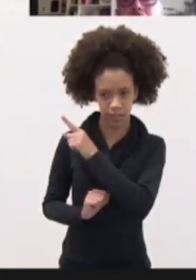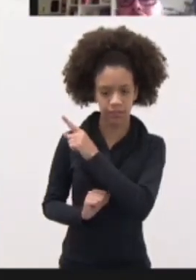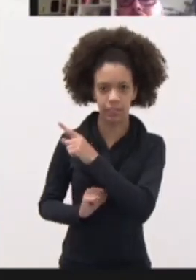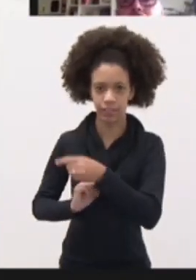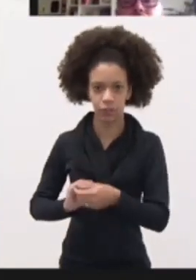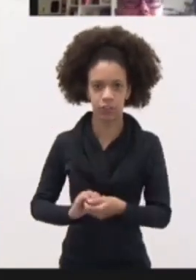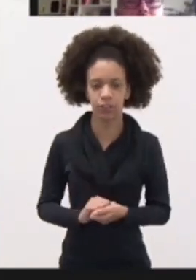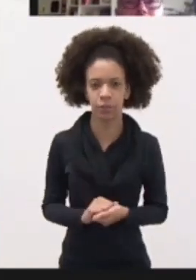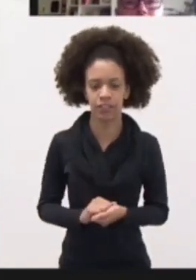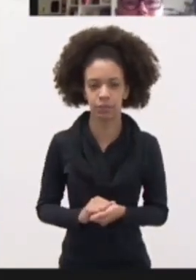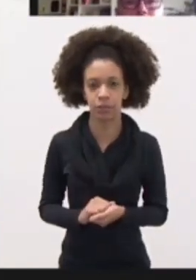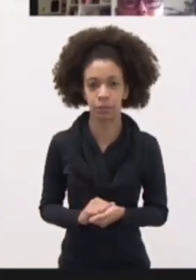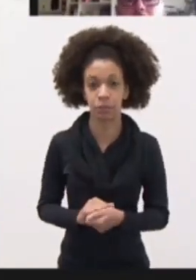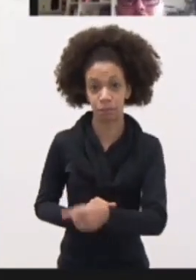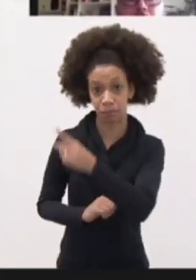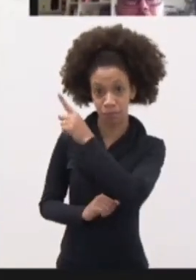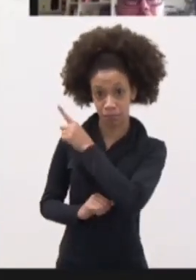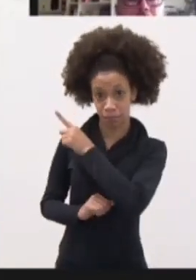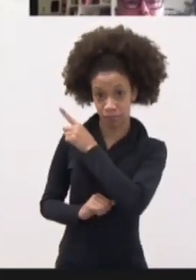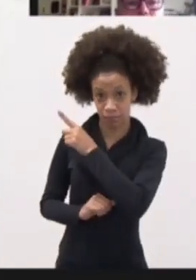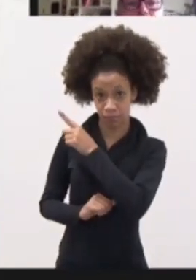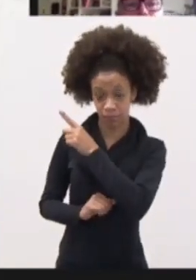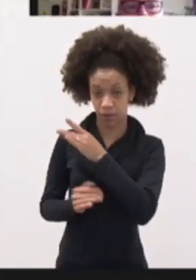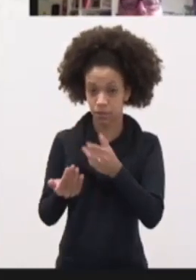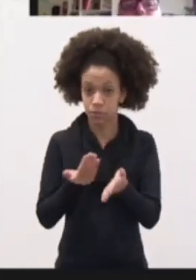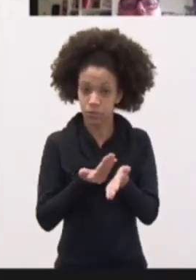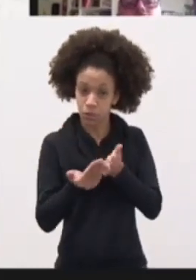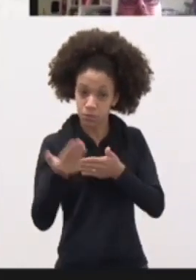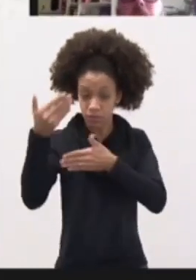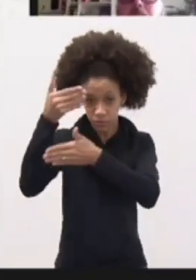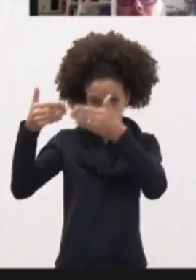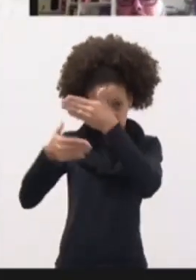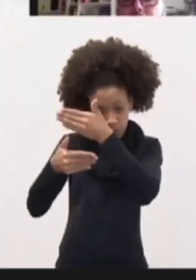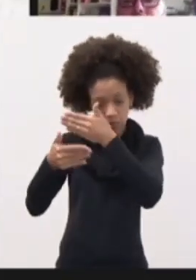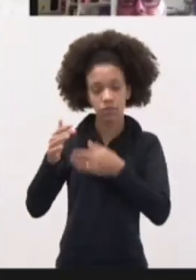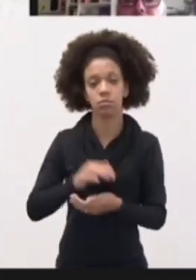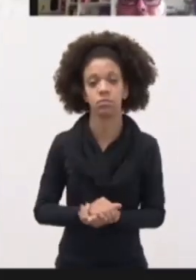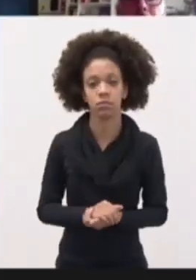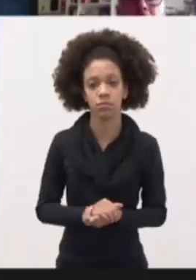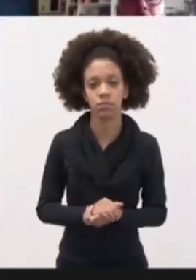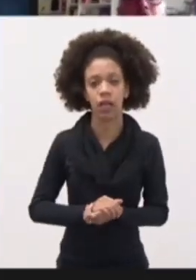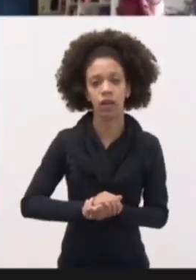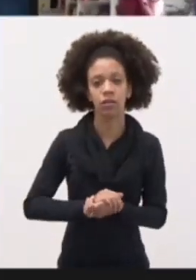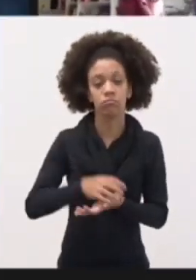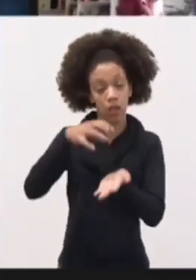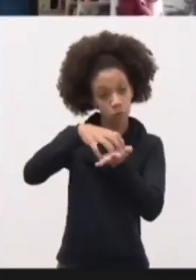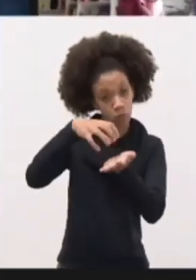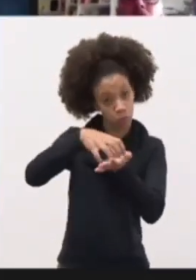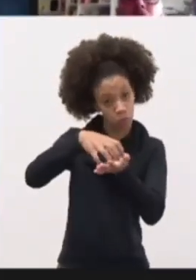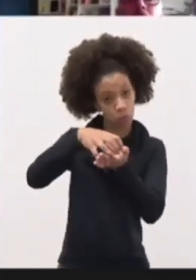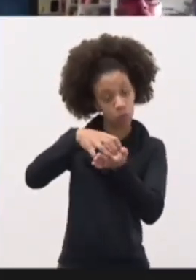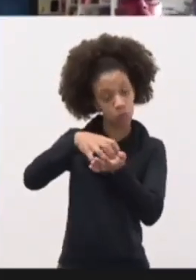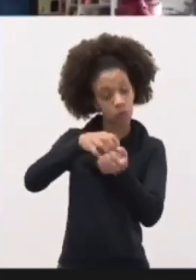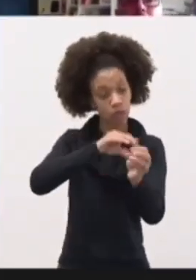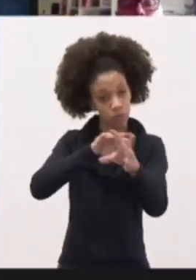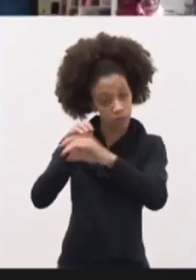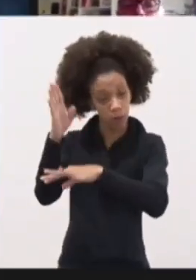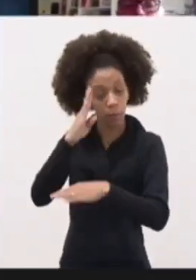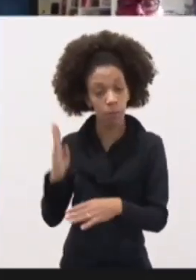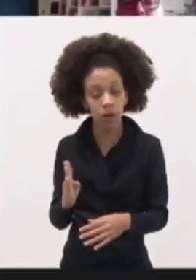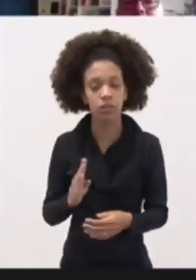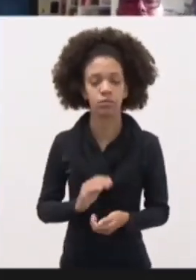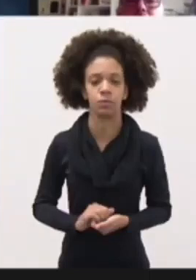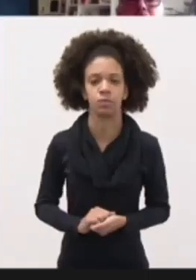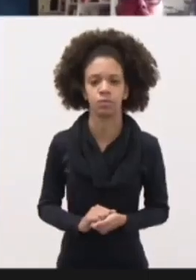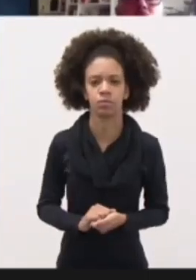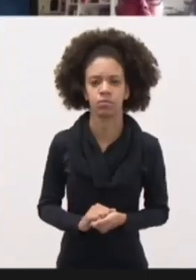Bom, creio que todos devem estar vendo agora uma tela do Centro de Inovação para a Educação Brasileira. Como eu disse, esse é o Momento CIEB,